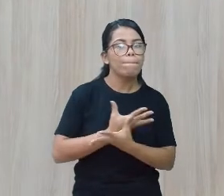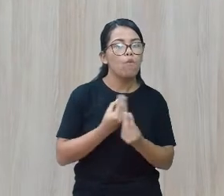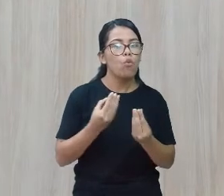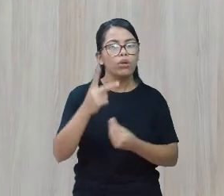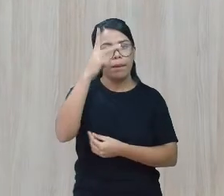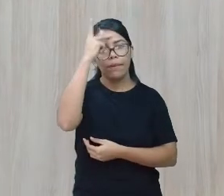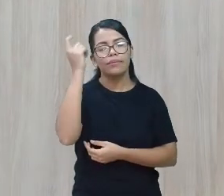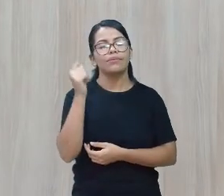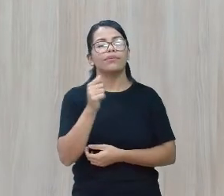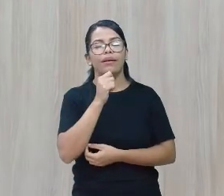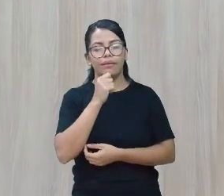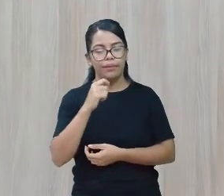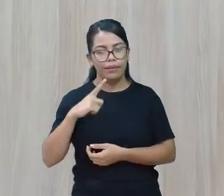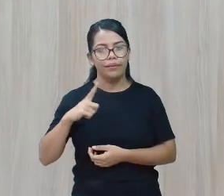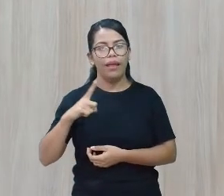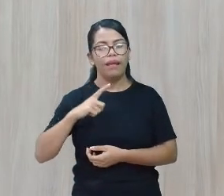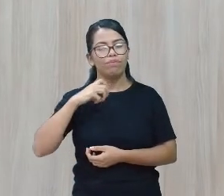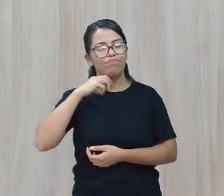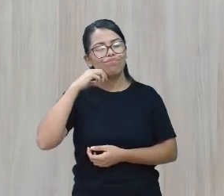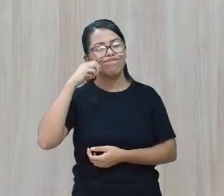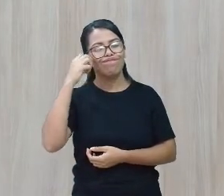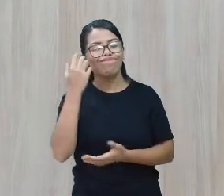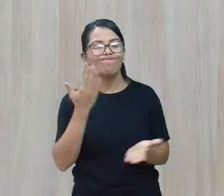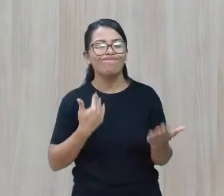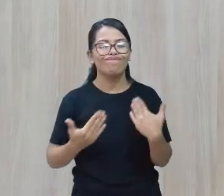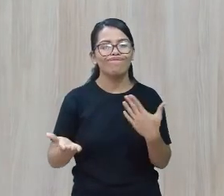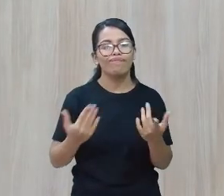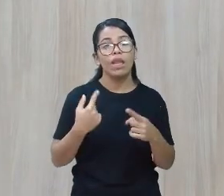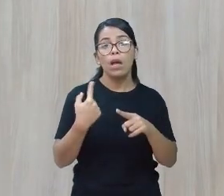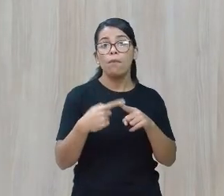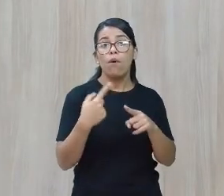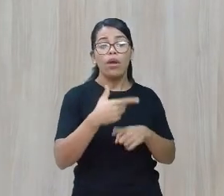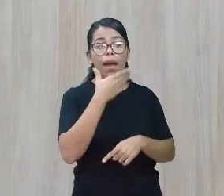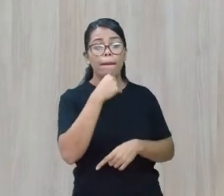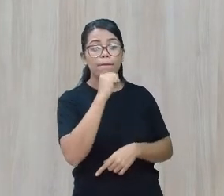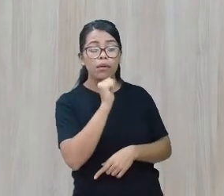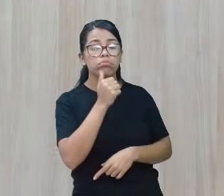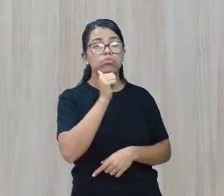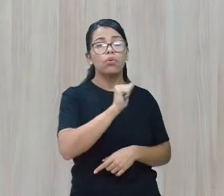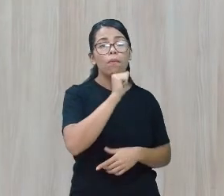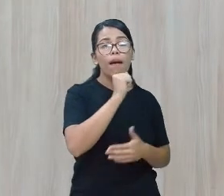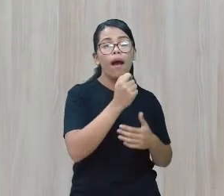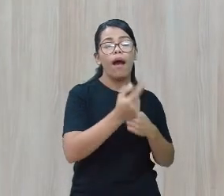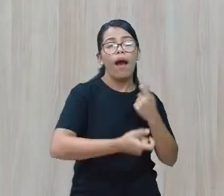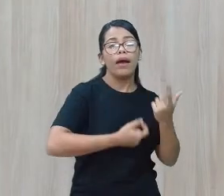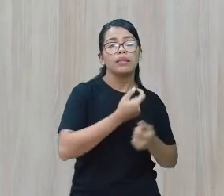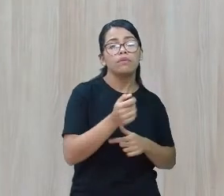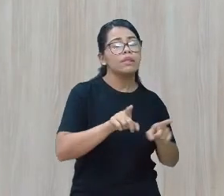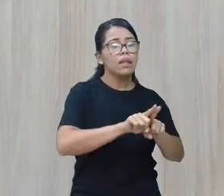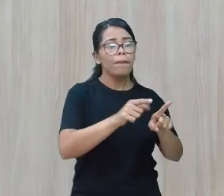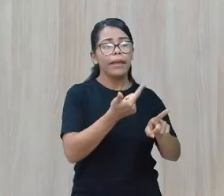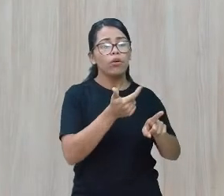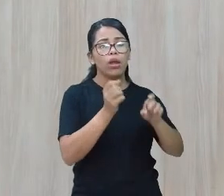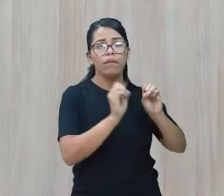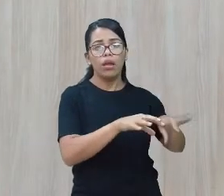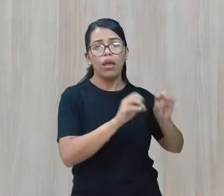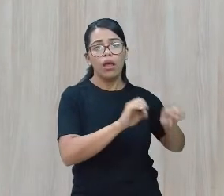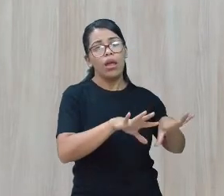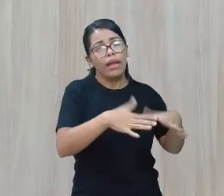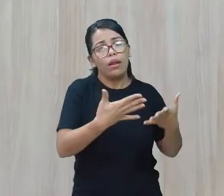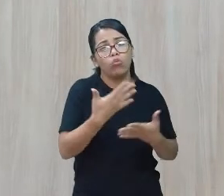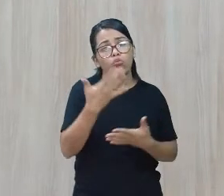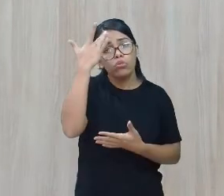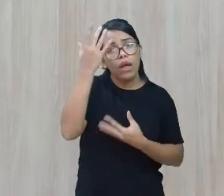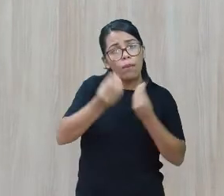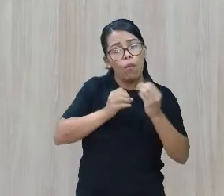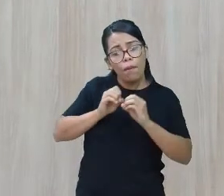de conversar, e os pais também, às vezes, não tiveram essa orientação e também têm dificuldade. E aqui, nesse momento, eu trago, mais